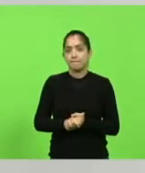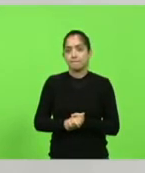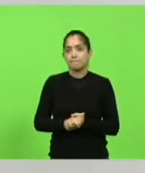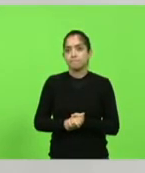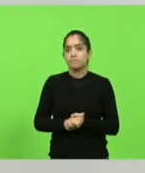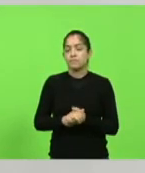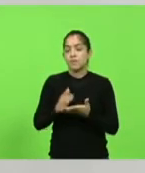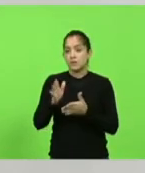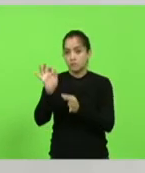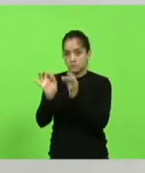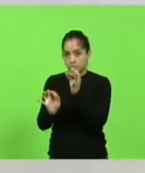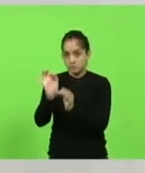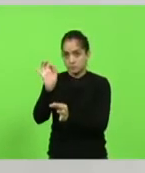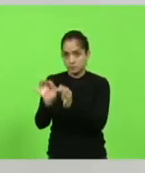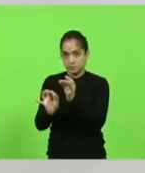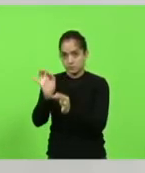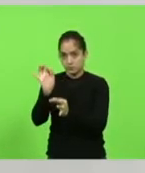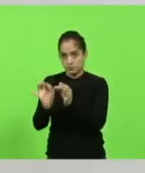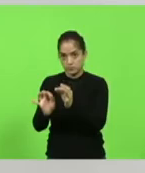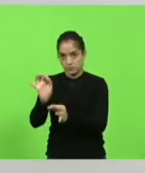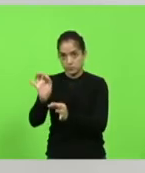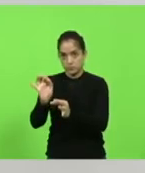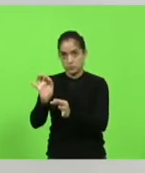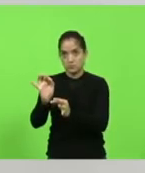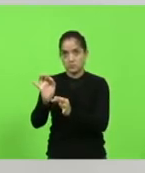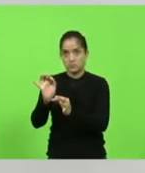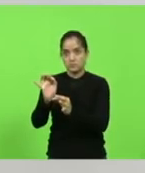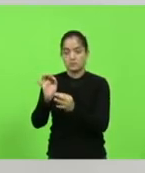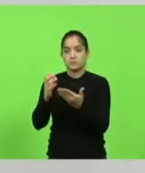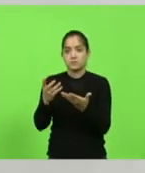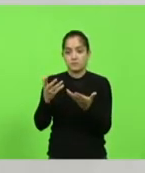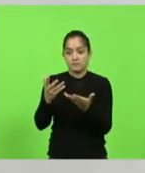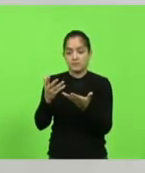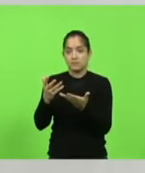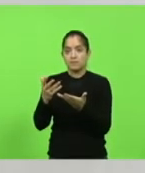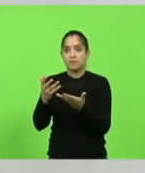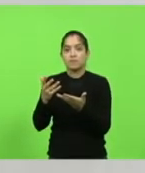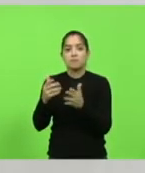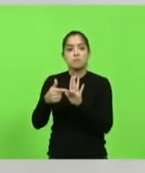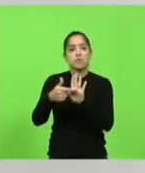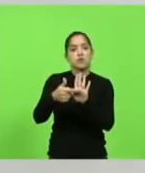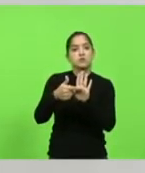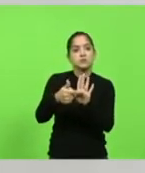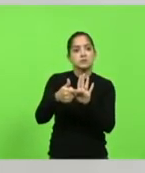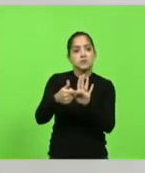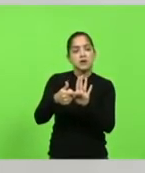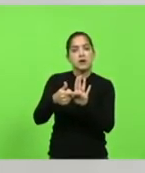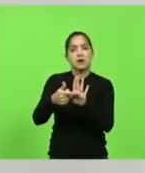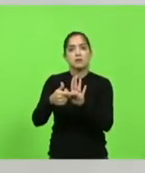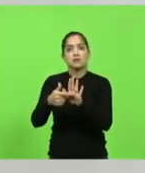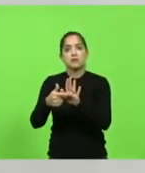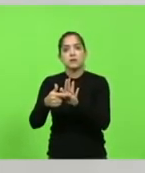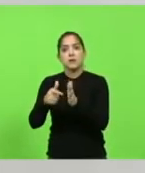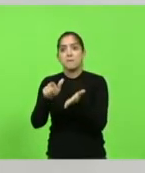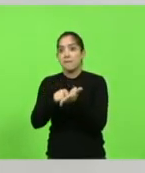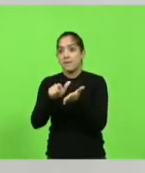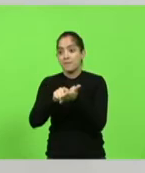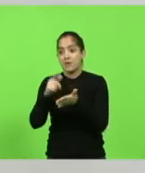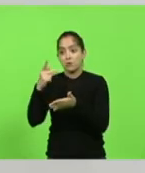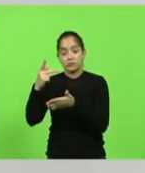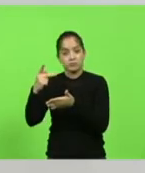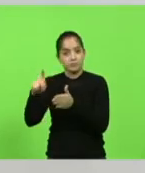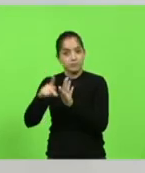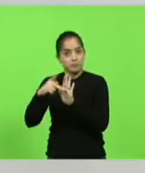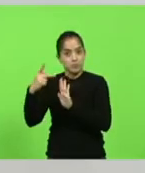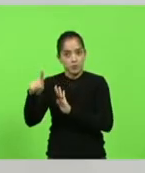Quando a justiça quer falar com a rua e quer fazer o papel do legislativo,